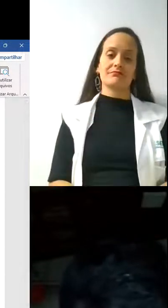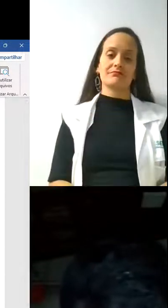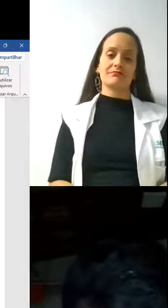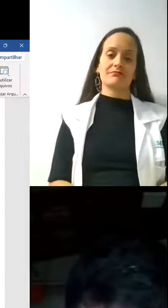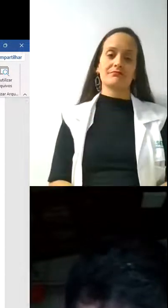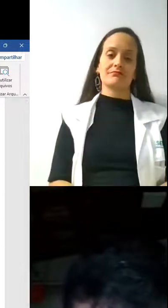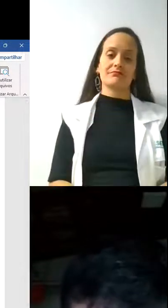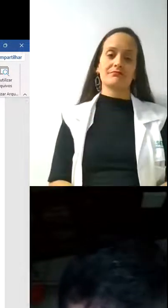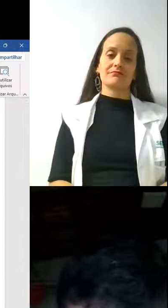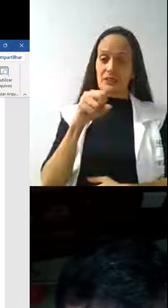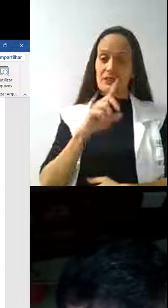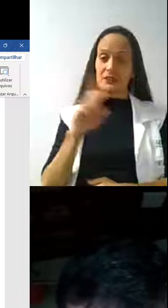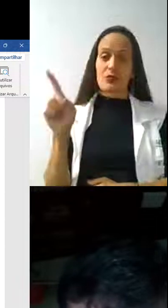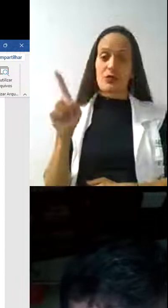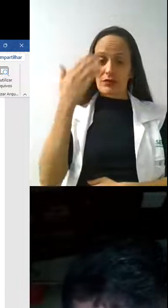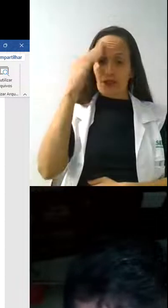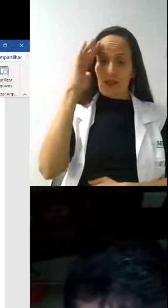Sim ou não?